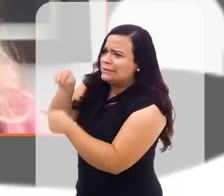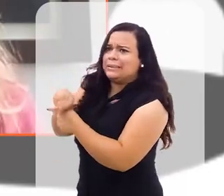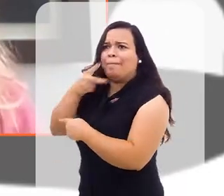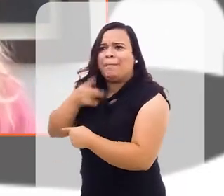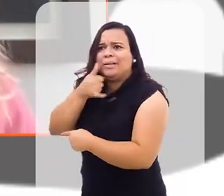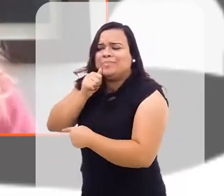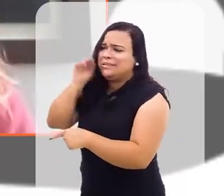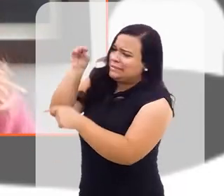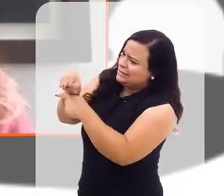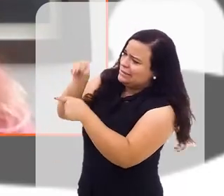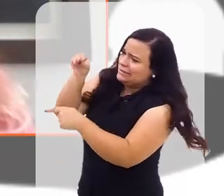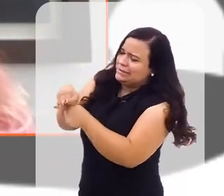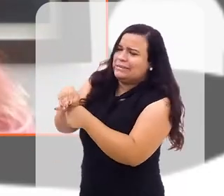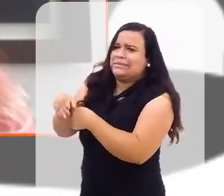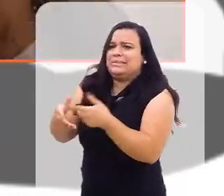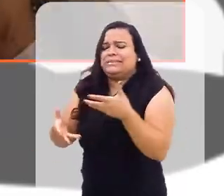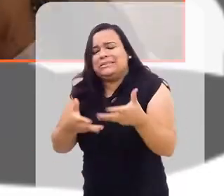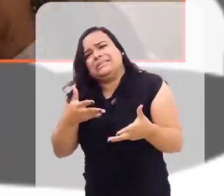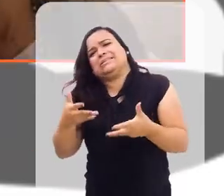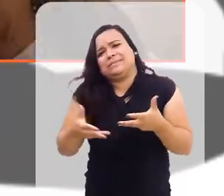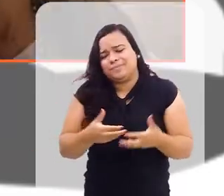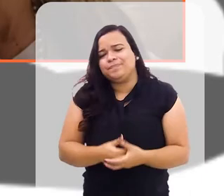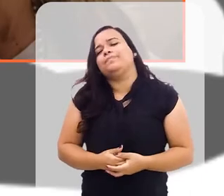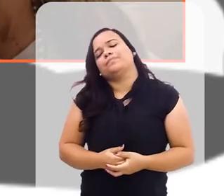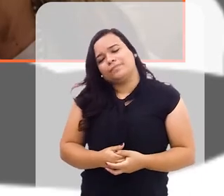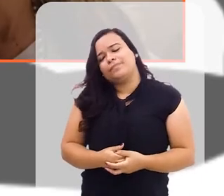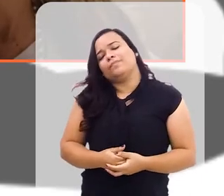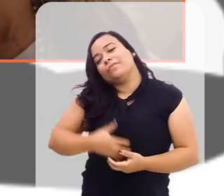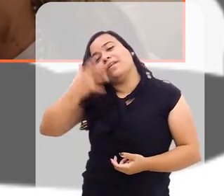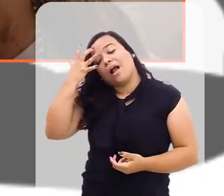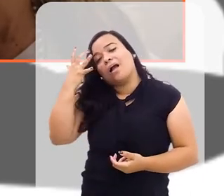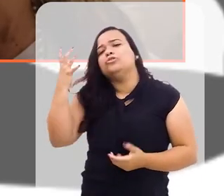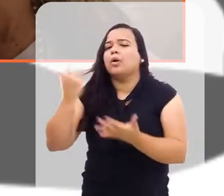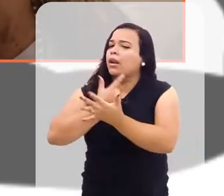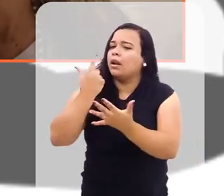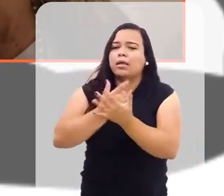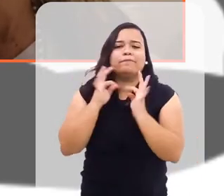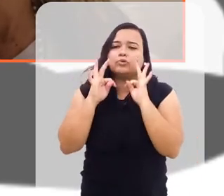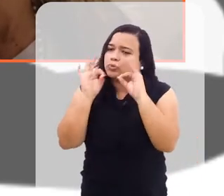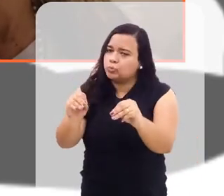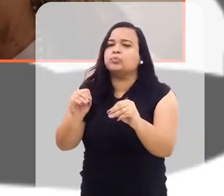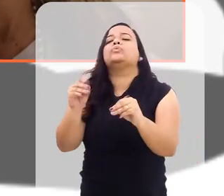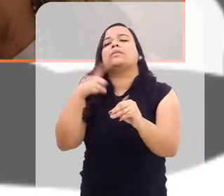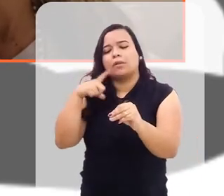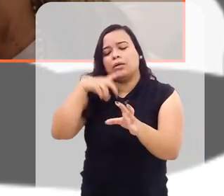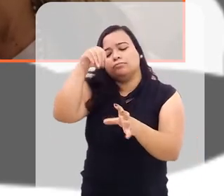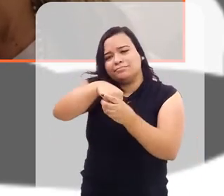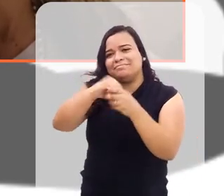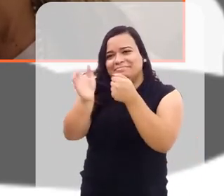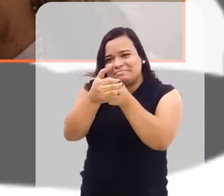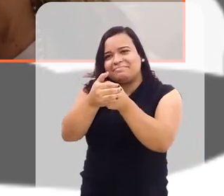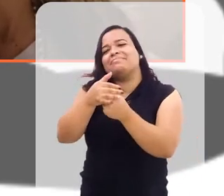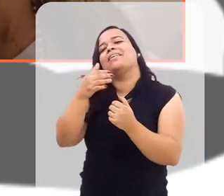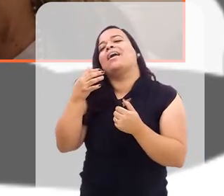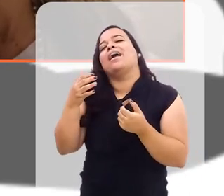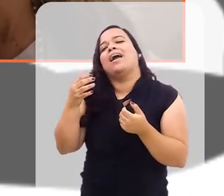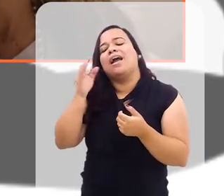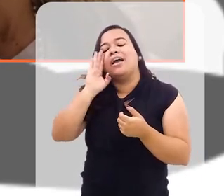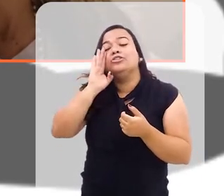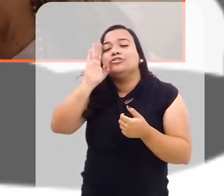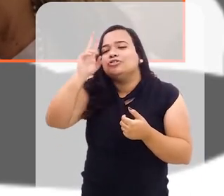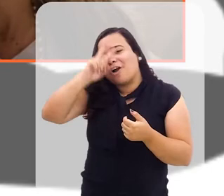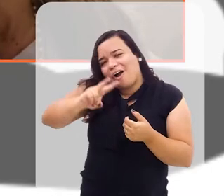passar a cuidar dos pais. Então eu acho que todos os livros trazem mensagens ocultas. E que, se o leitor